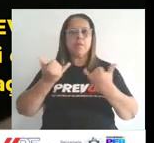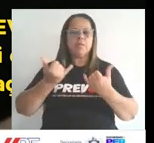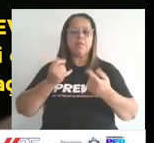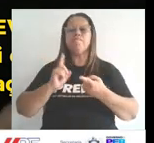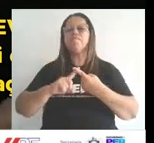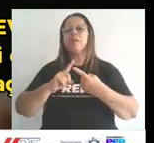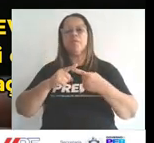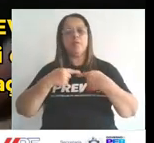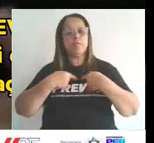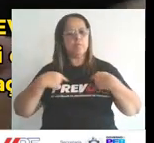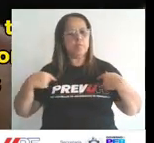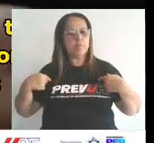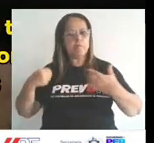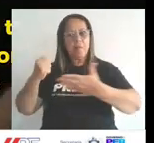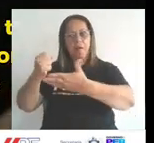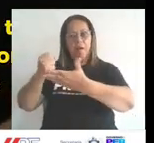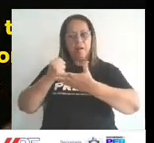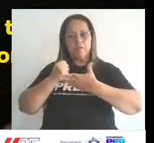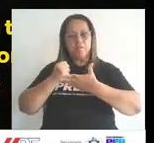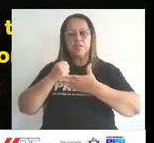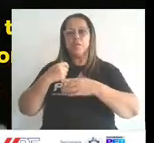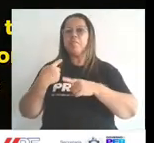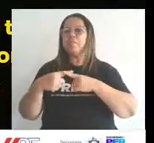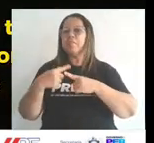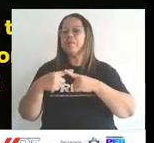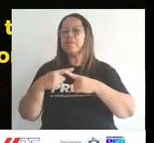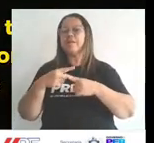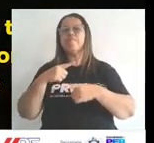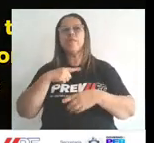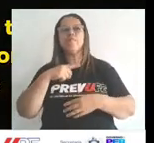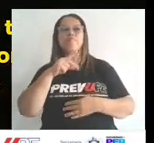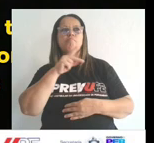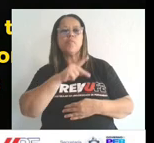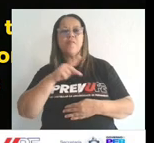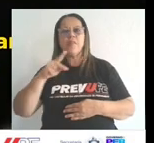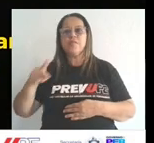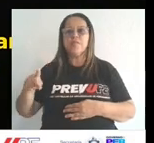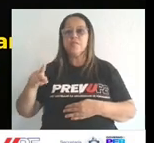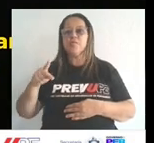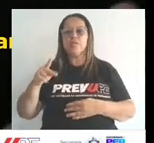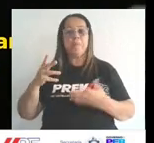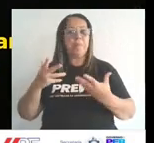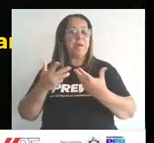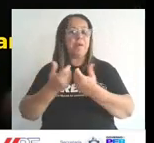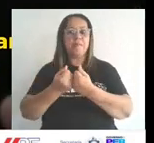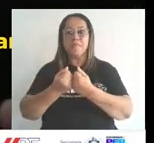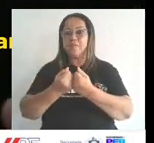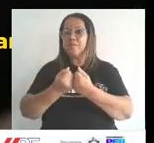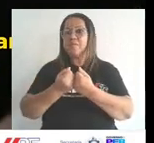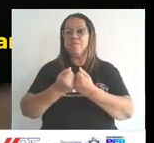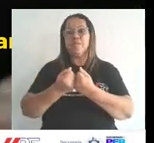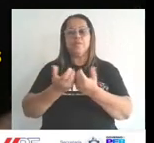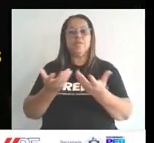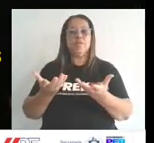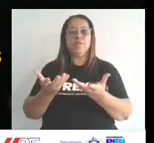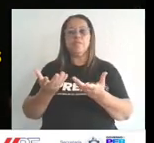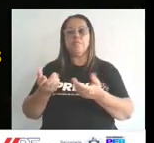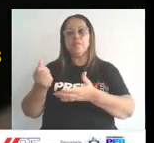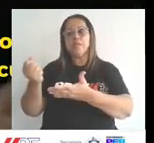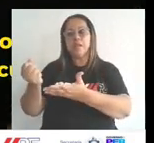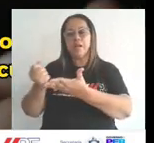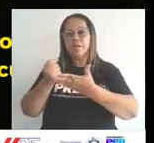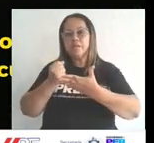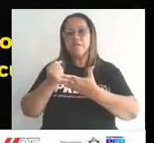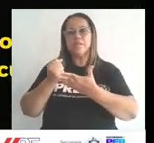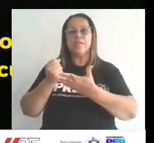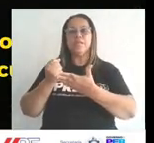também contribui com a minha formação, porque a gente tem excelentes professores nas formações, nos auxiliando e mandando materiais excelentes